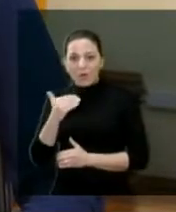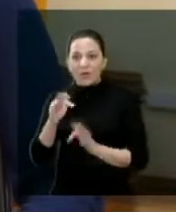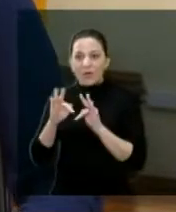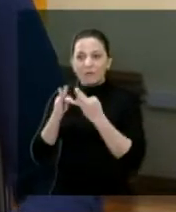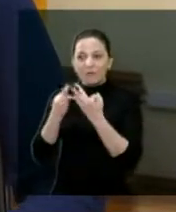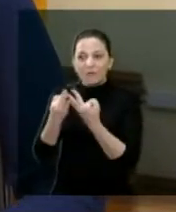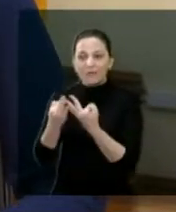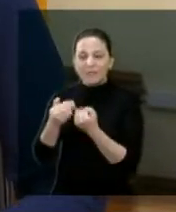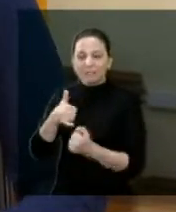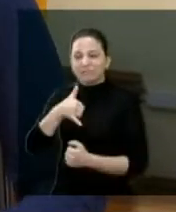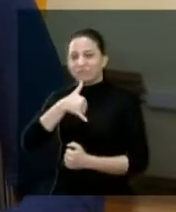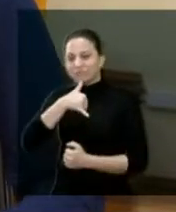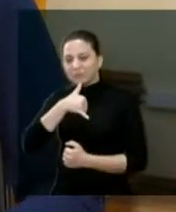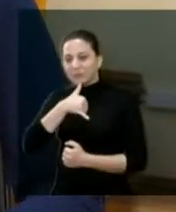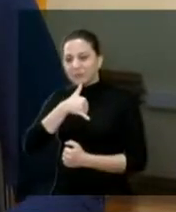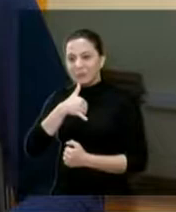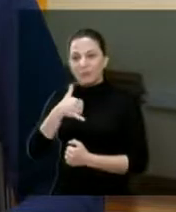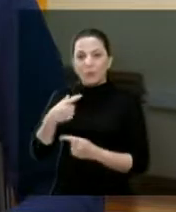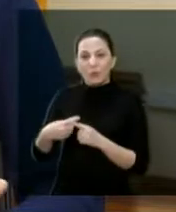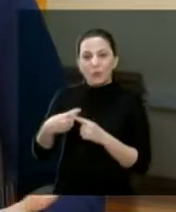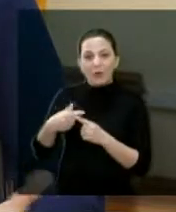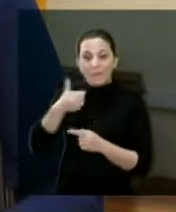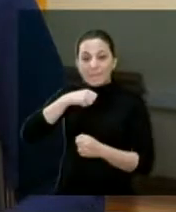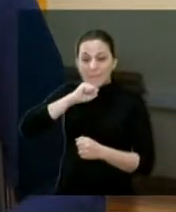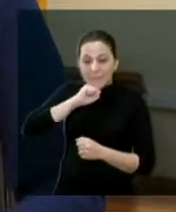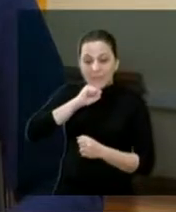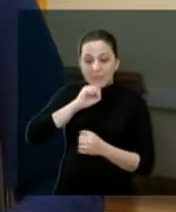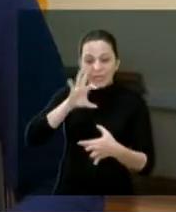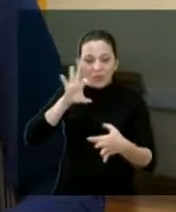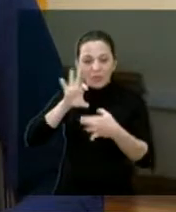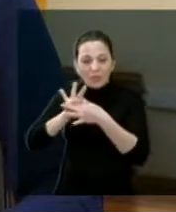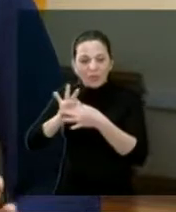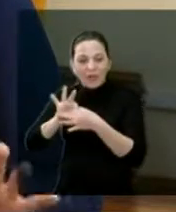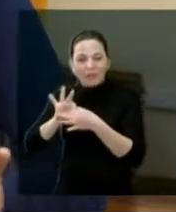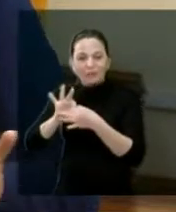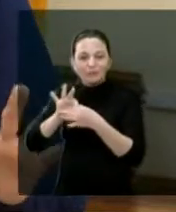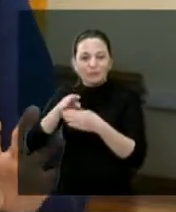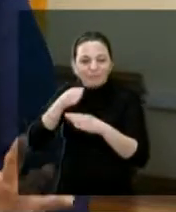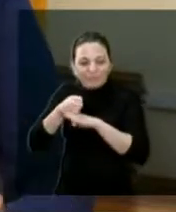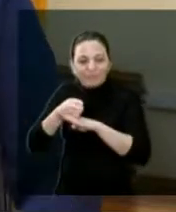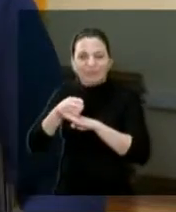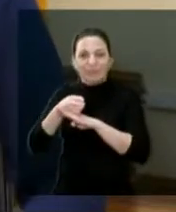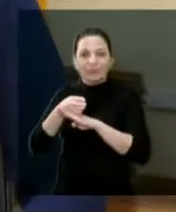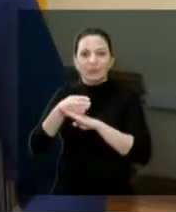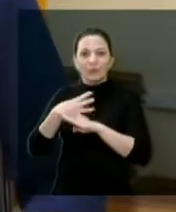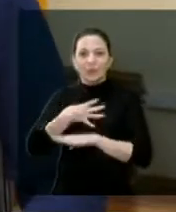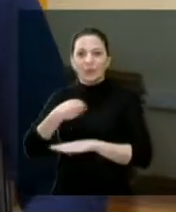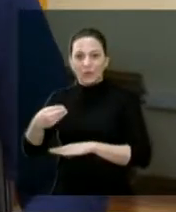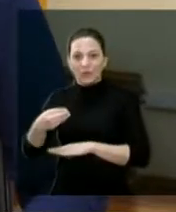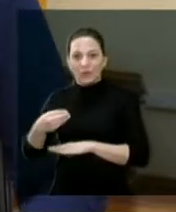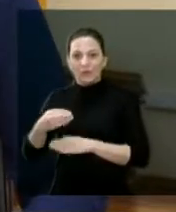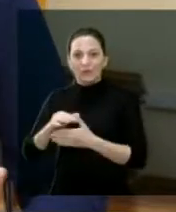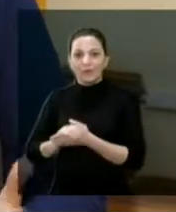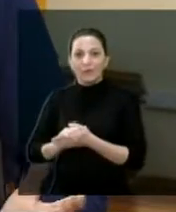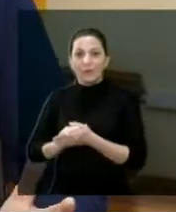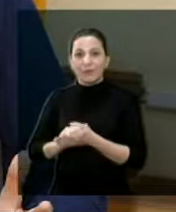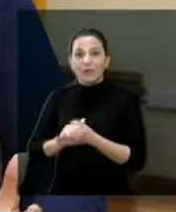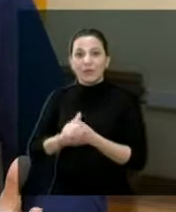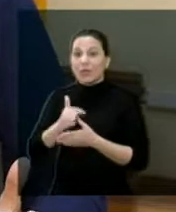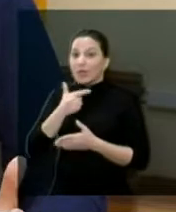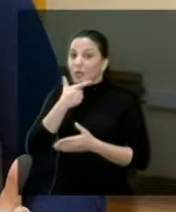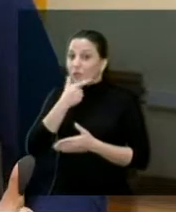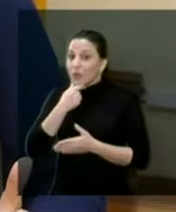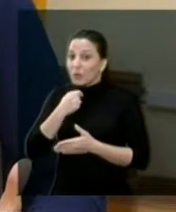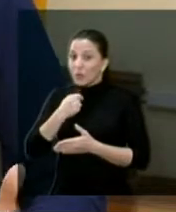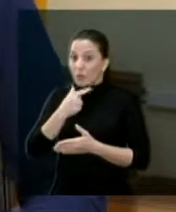mãe e filho é muito grande. O homem morre, parece que passa muito rápido. E o homem, quando